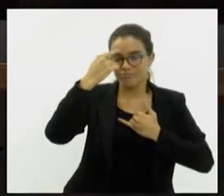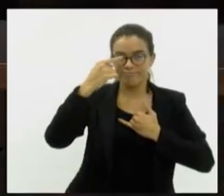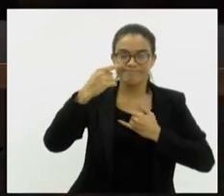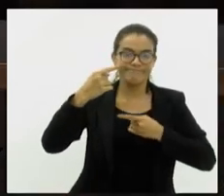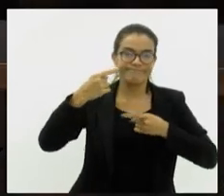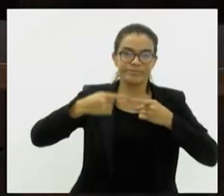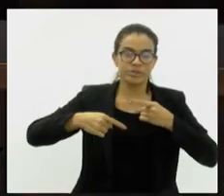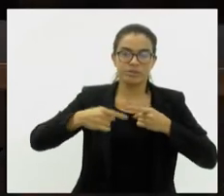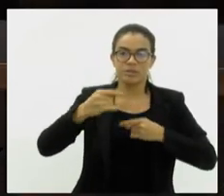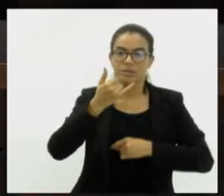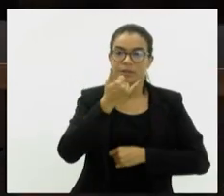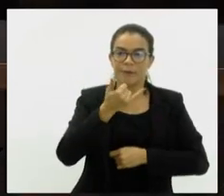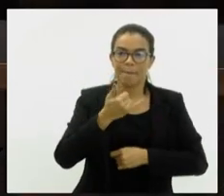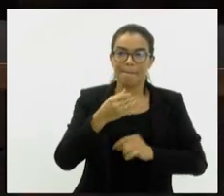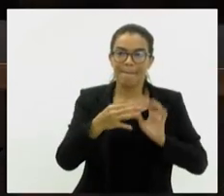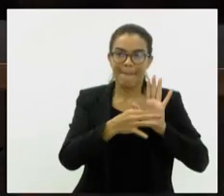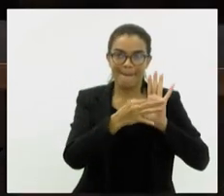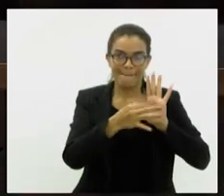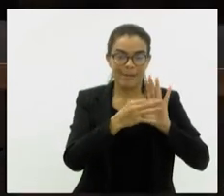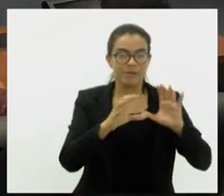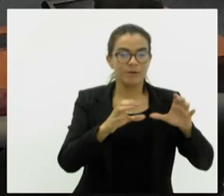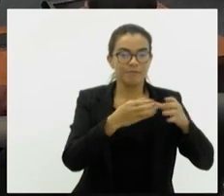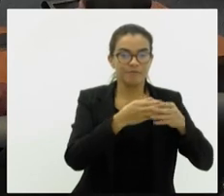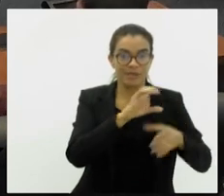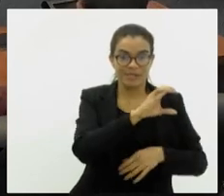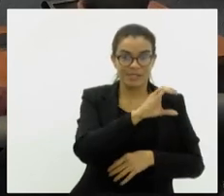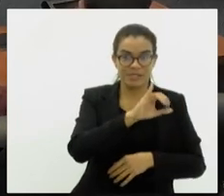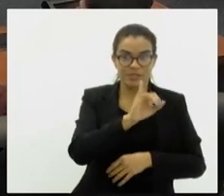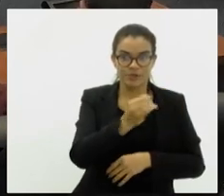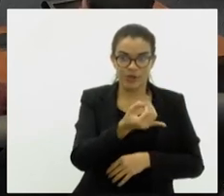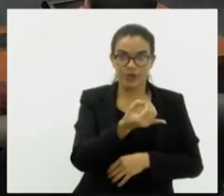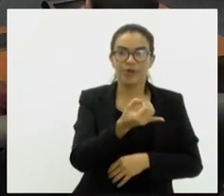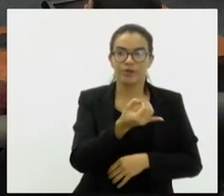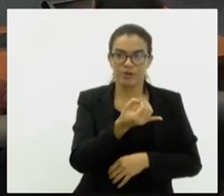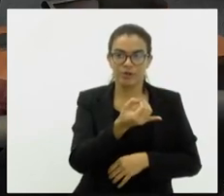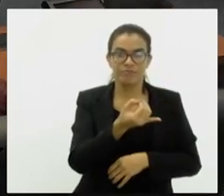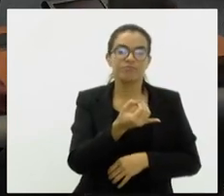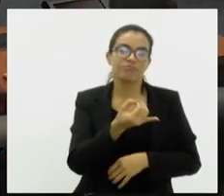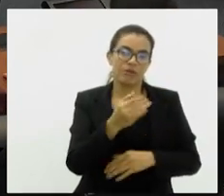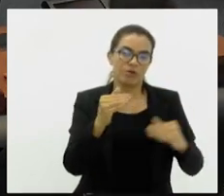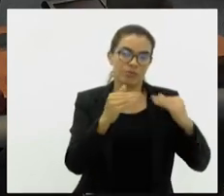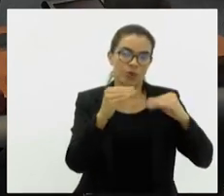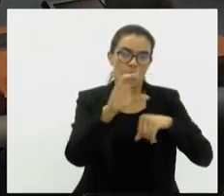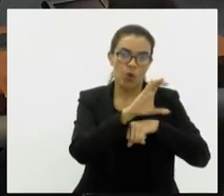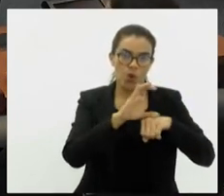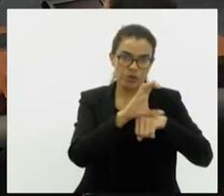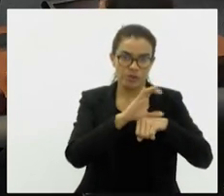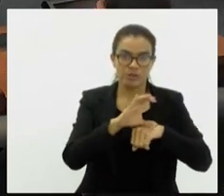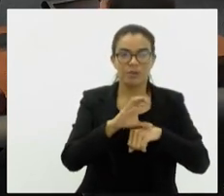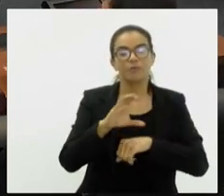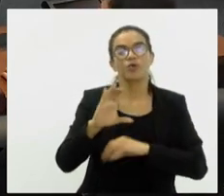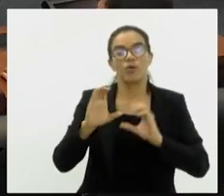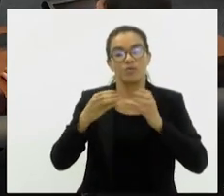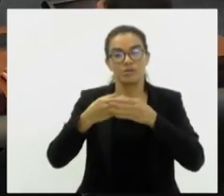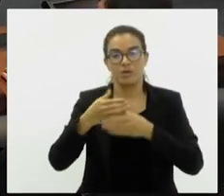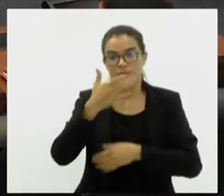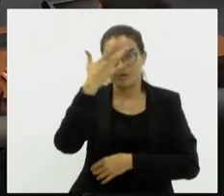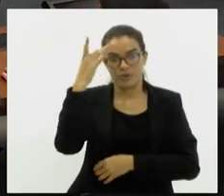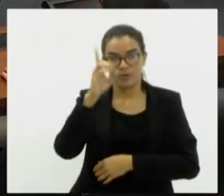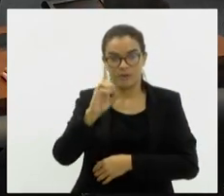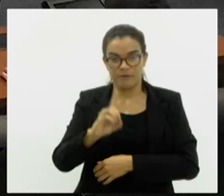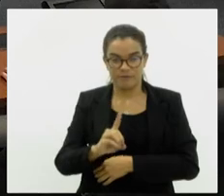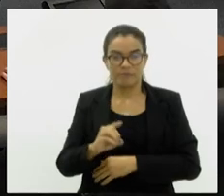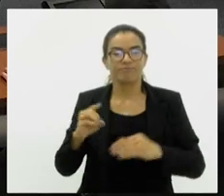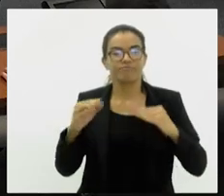deputado. Pareceres das comissões de Constituição e Justiça pela condicionalidade da pessoa com deficiência, favorável